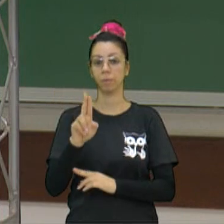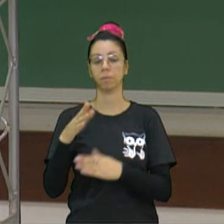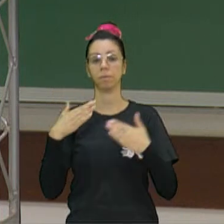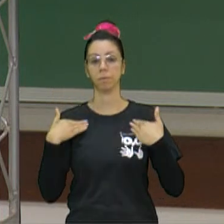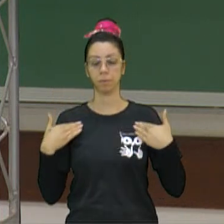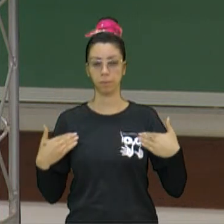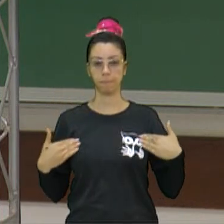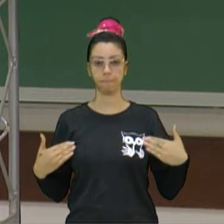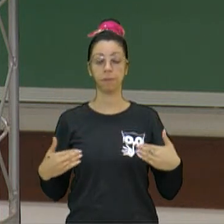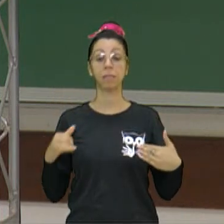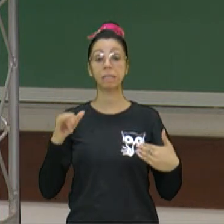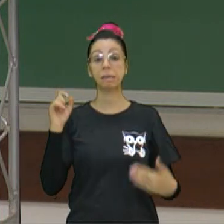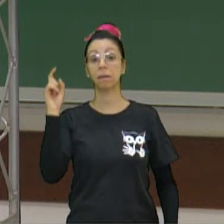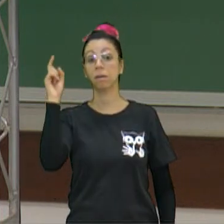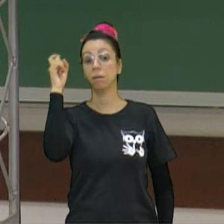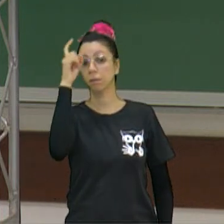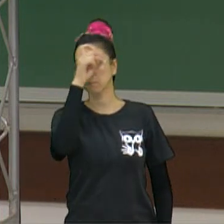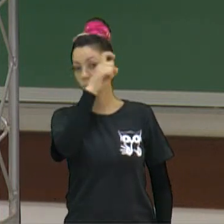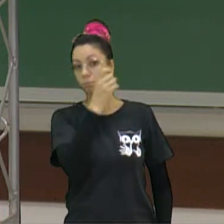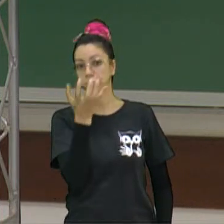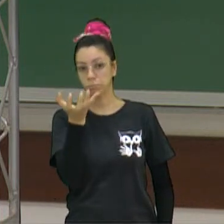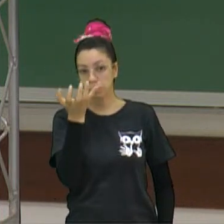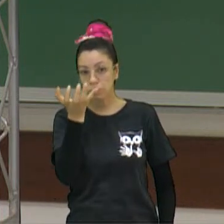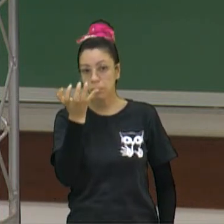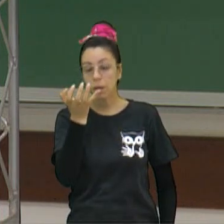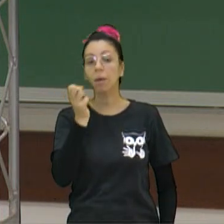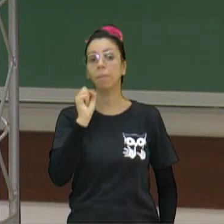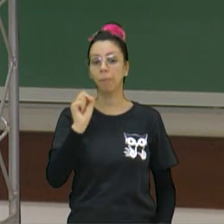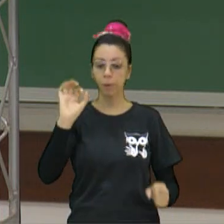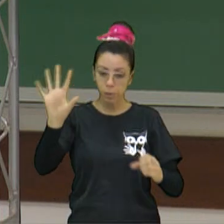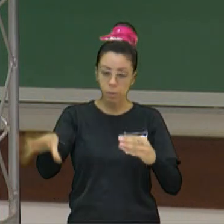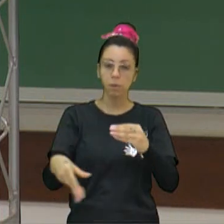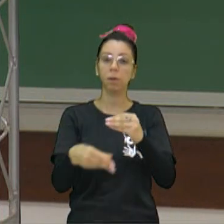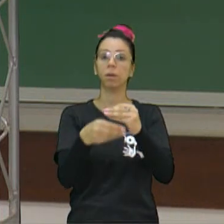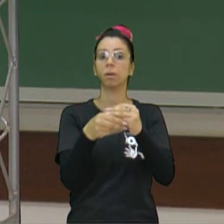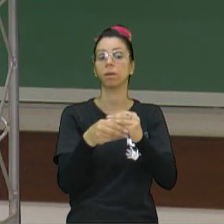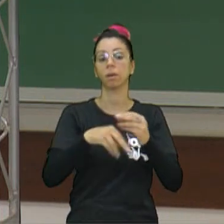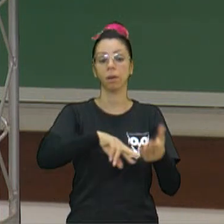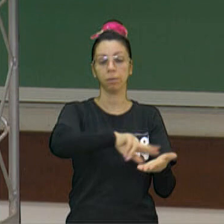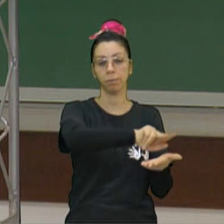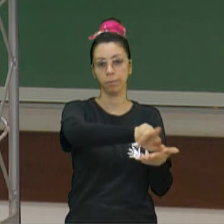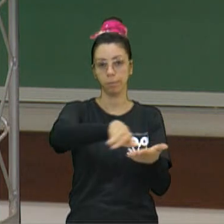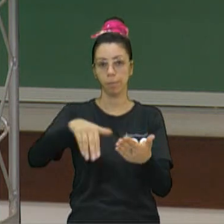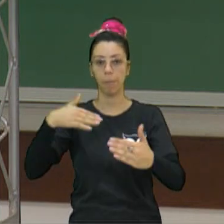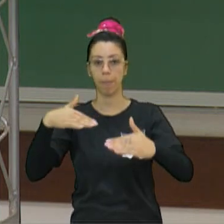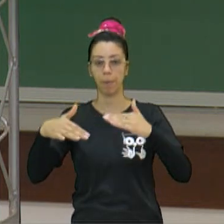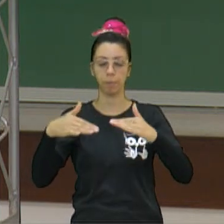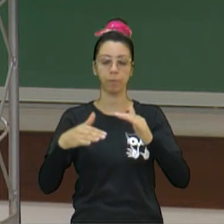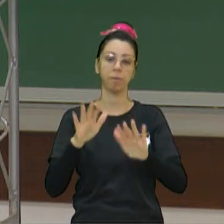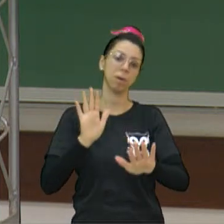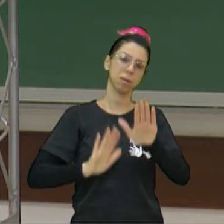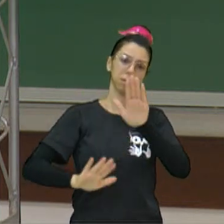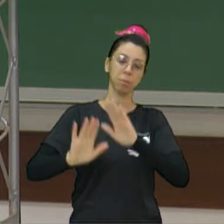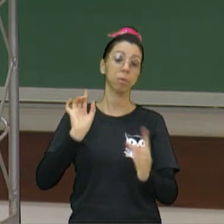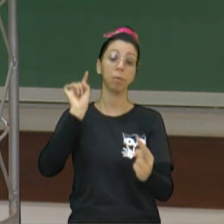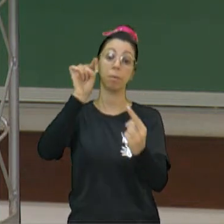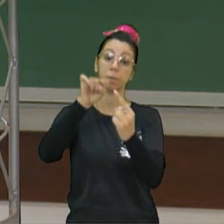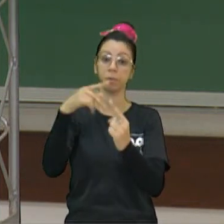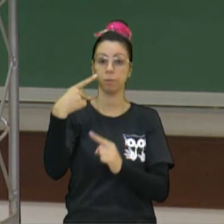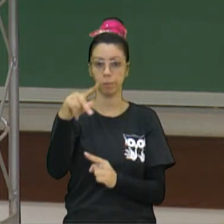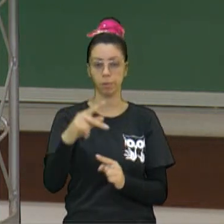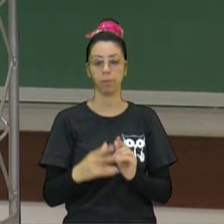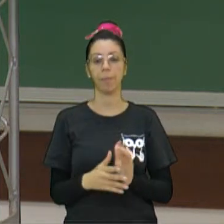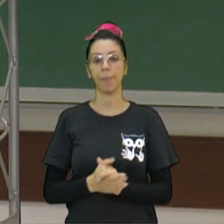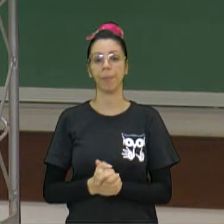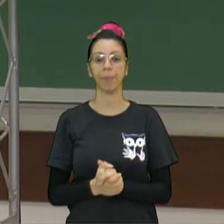você utiliza acessórios. Esses acessórios podem dificultar ou também podem facilitar o movimento, dependendo do objetivo que se tem.